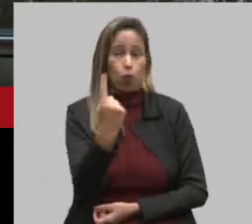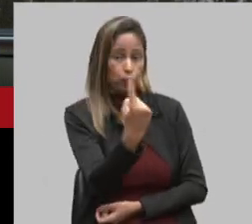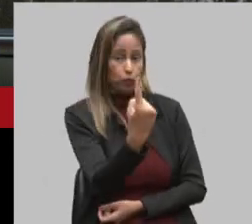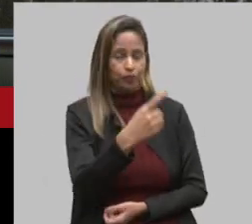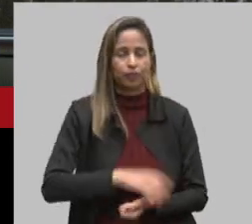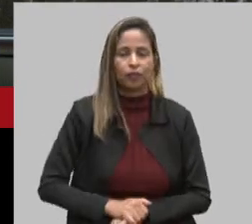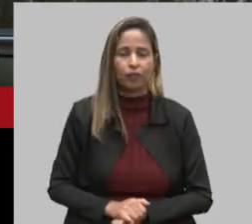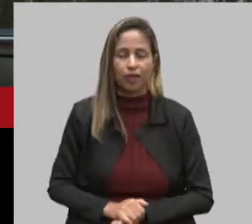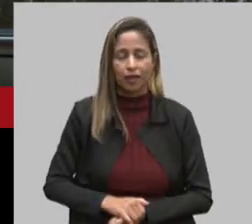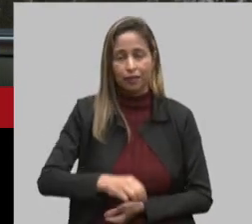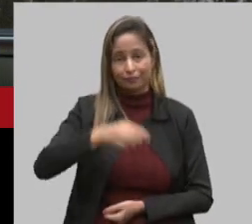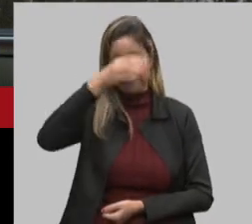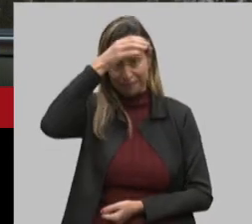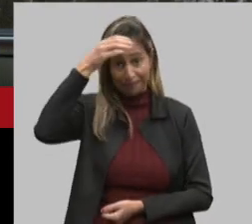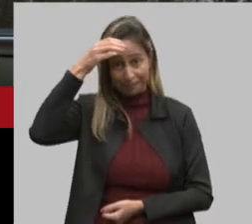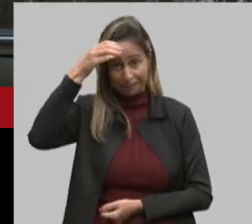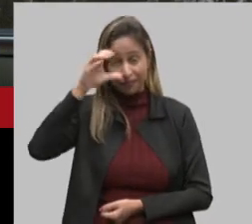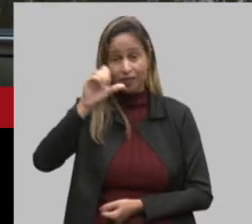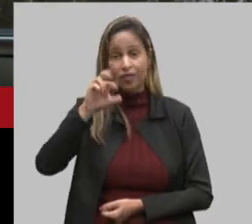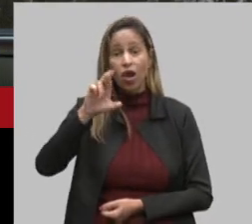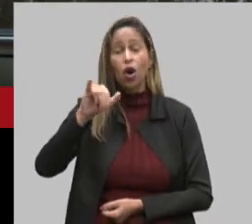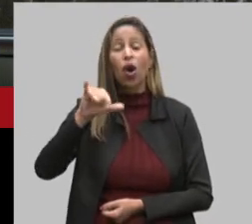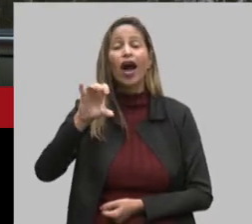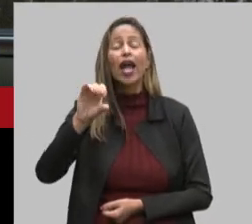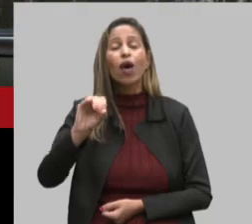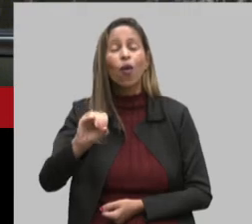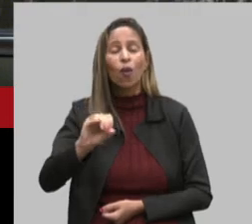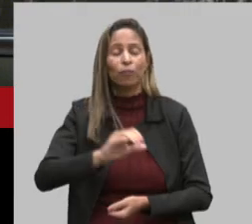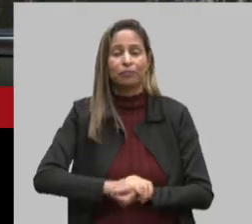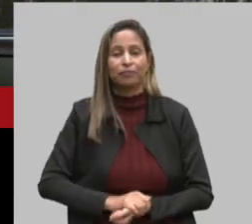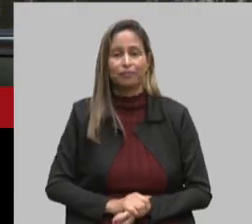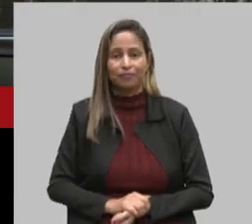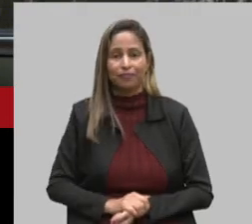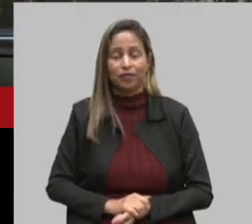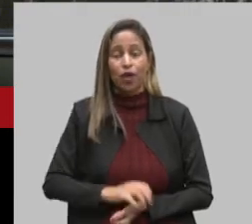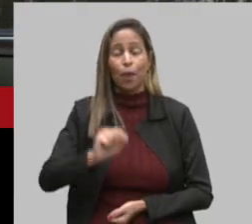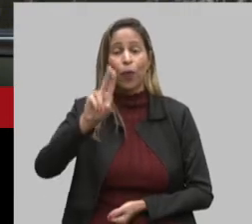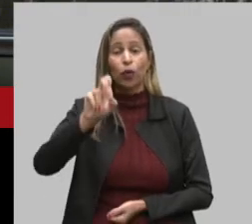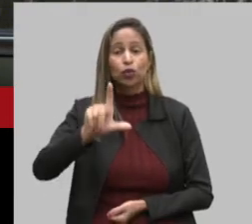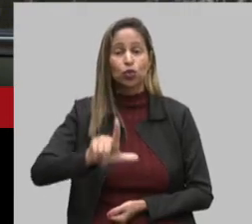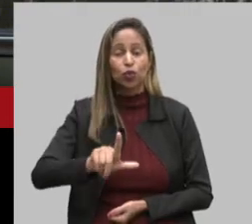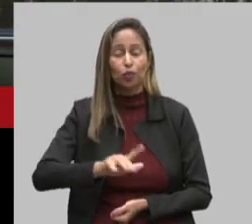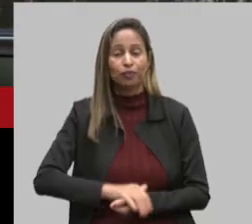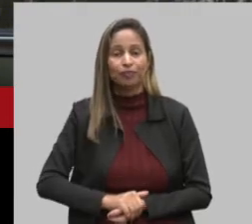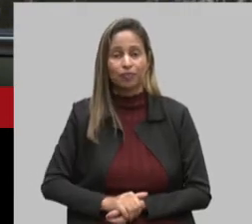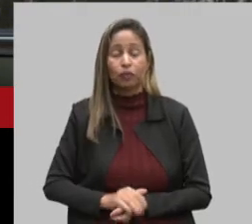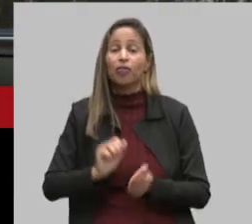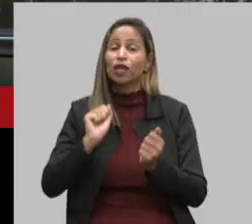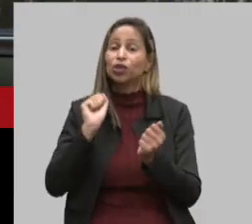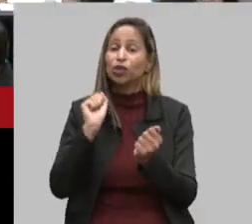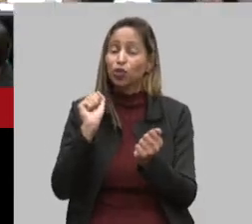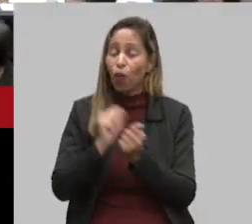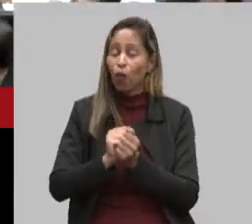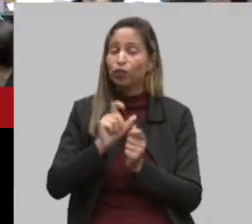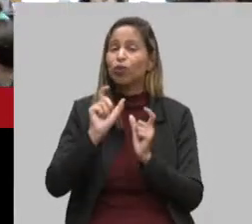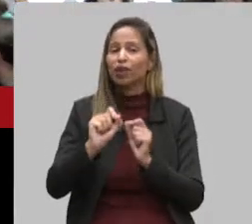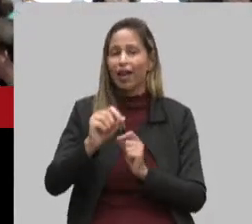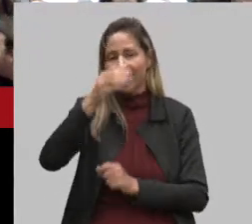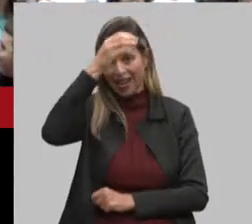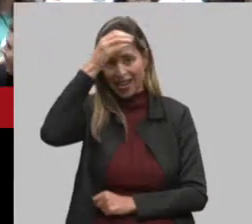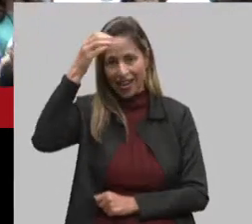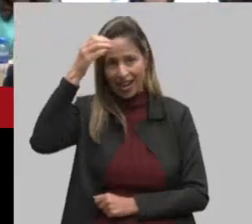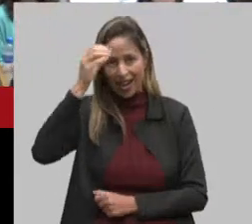Câmara Municipal de Córrego do Bom Jesus coordena Polo Sul um integr Polo Sul Câmara Municipal de